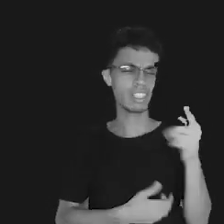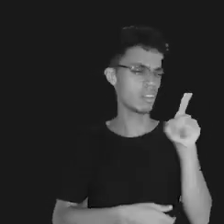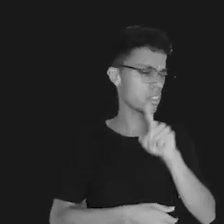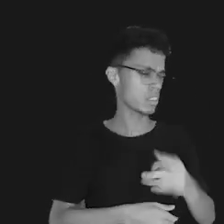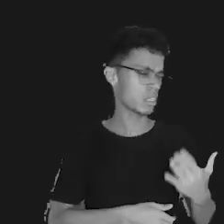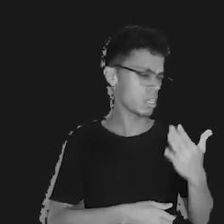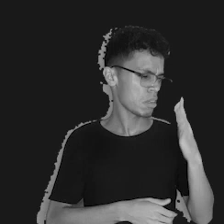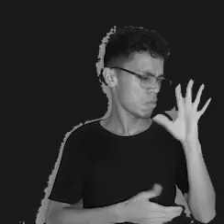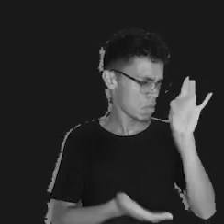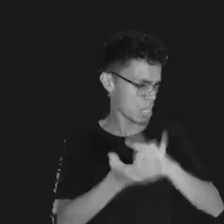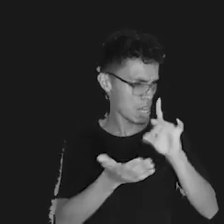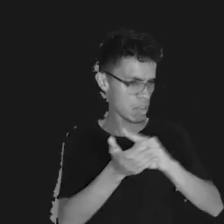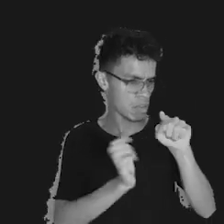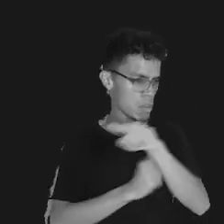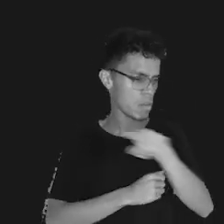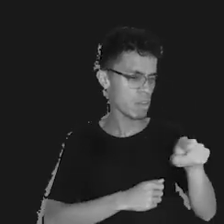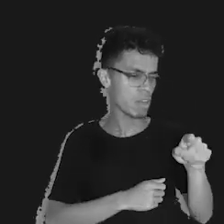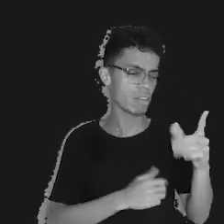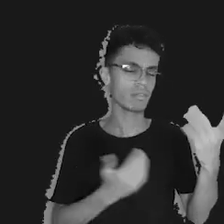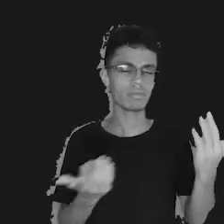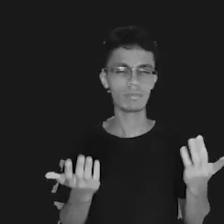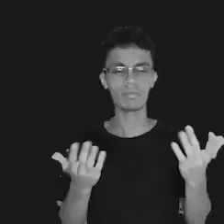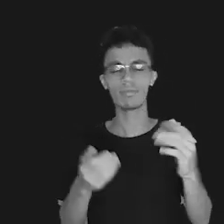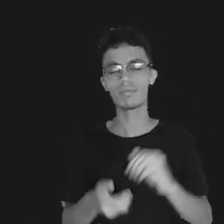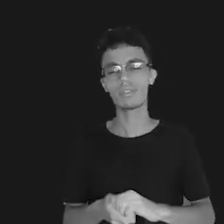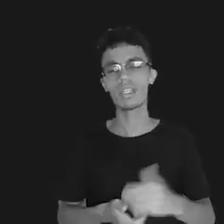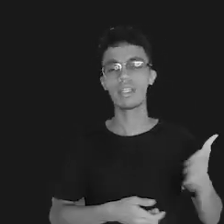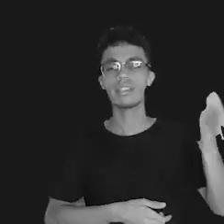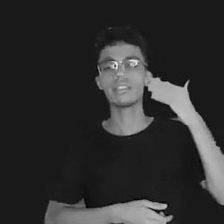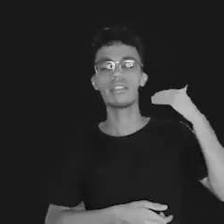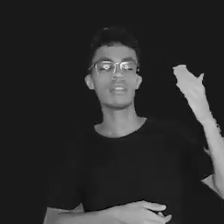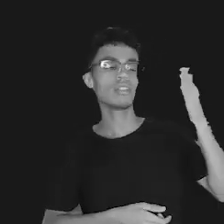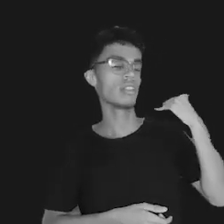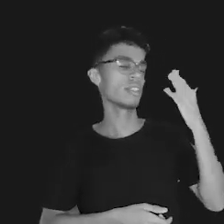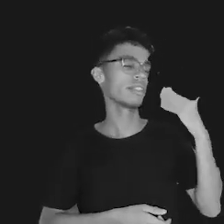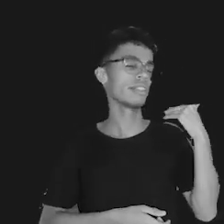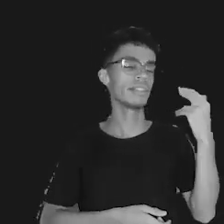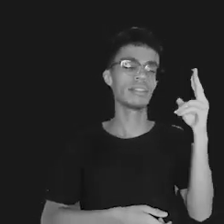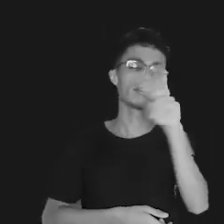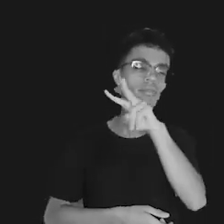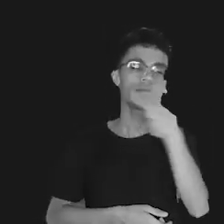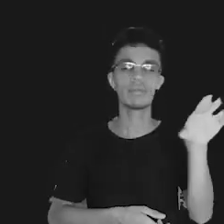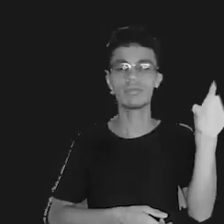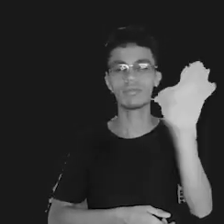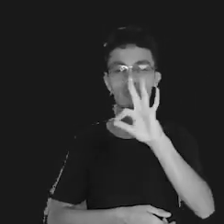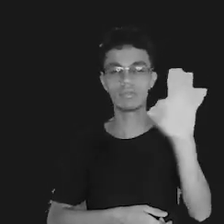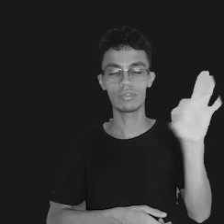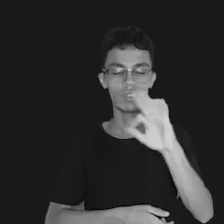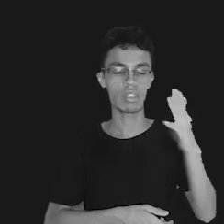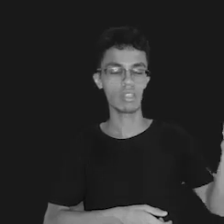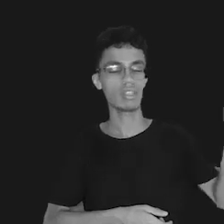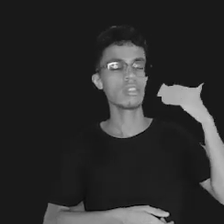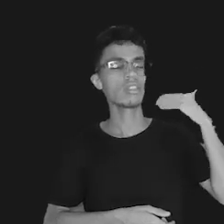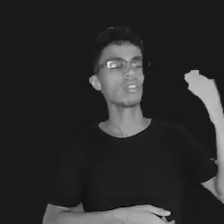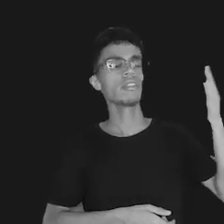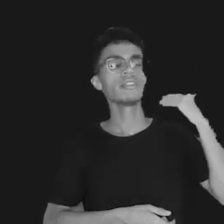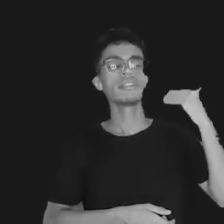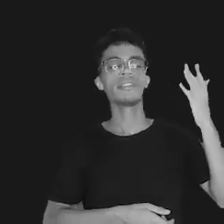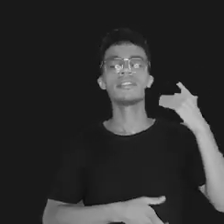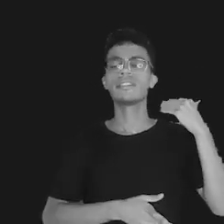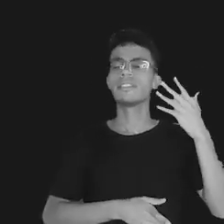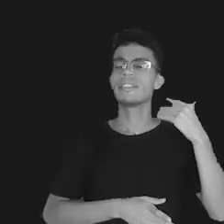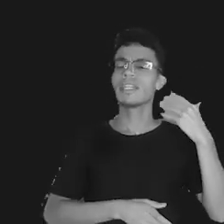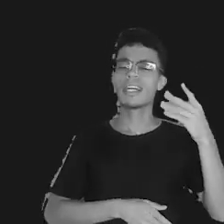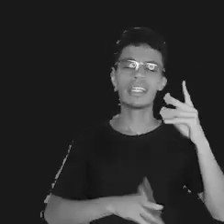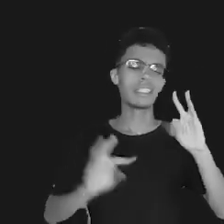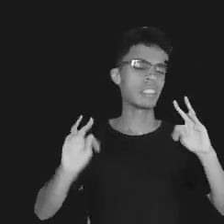jura que não viu? Mas com esse calor eu não vejo nada. Com esse calor,